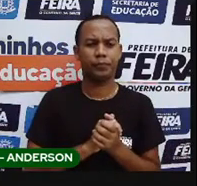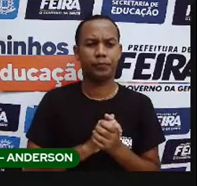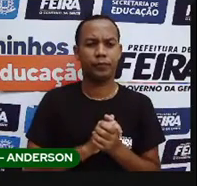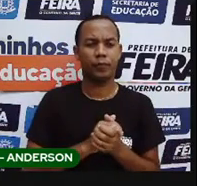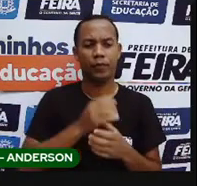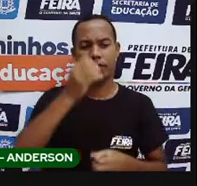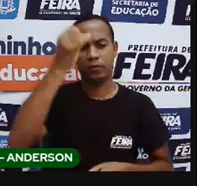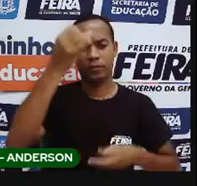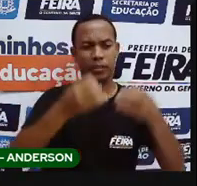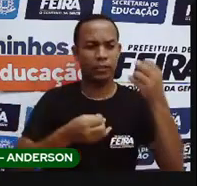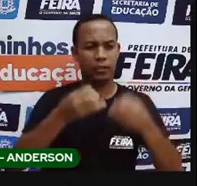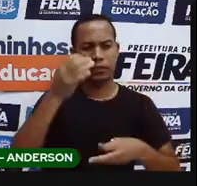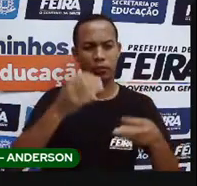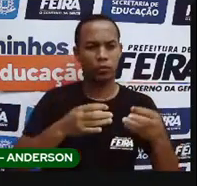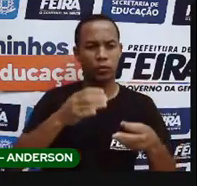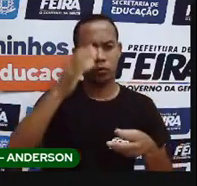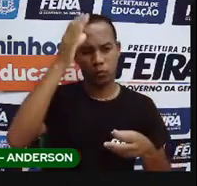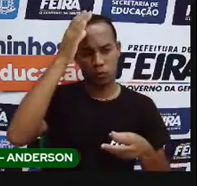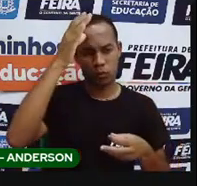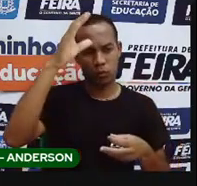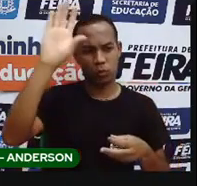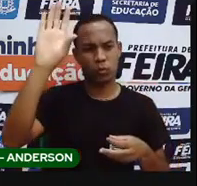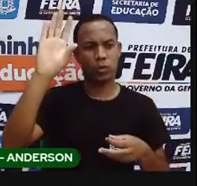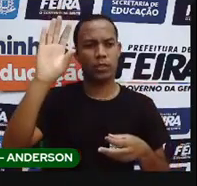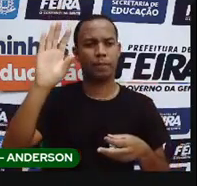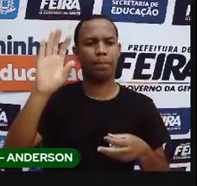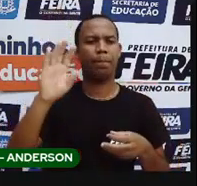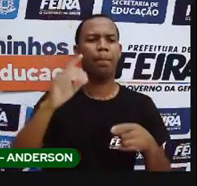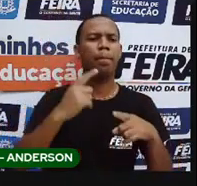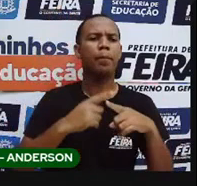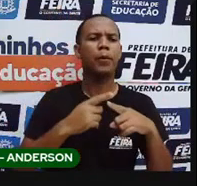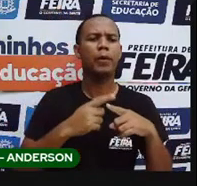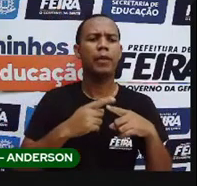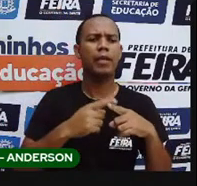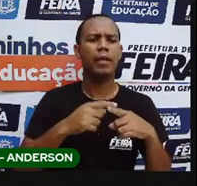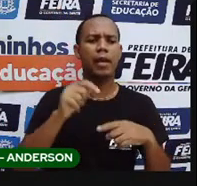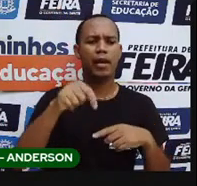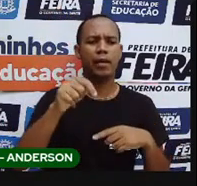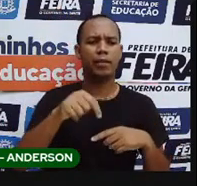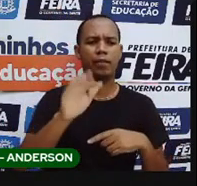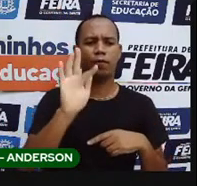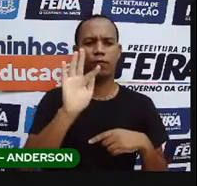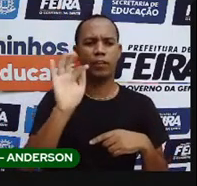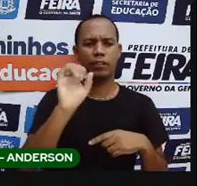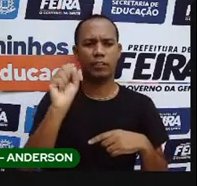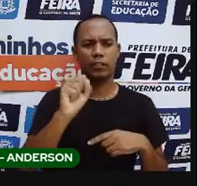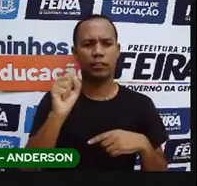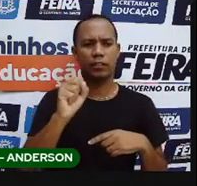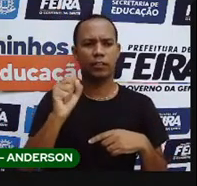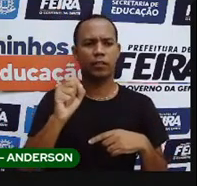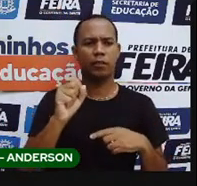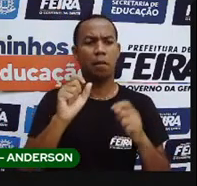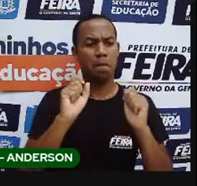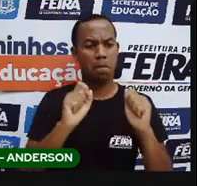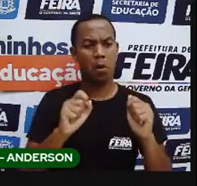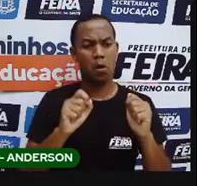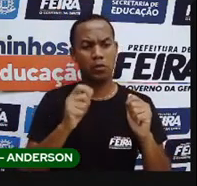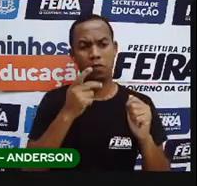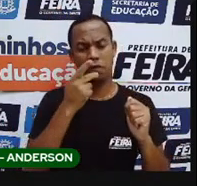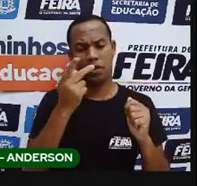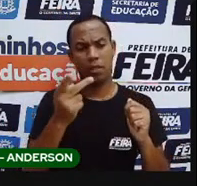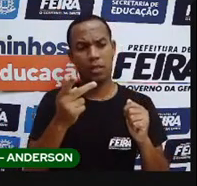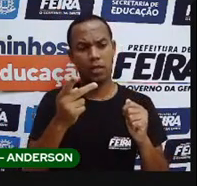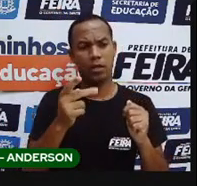Por que você está falando de uma maioria diferente? Porque no município de Vivera de Santana, pode ser que agora eu estou falando para um indígena. Então, para a